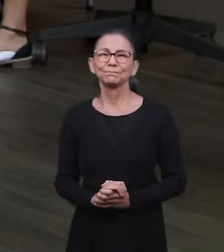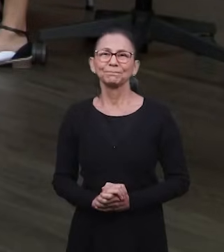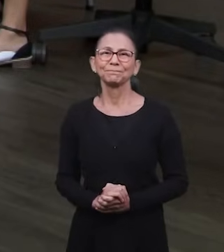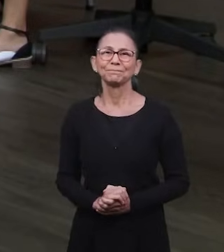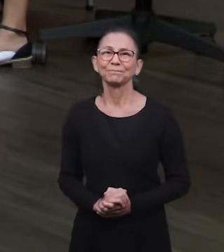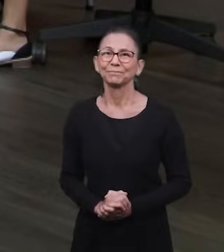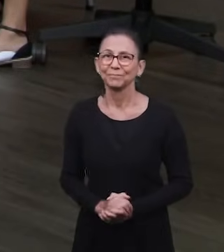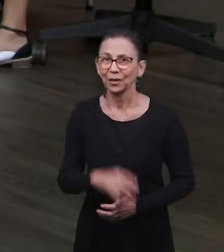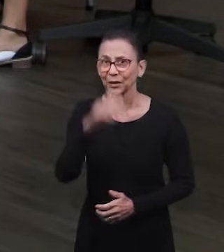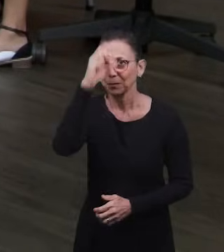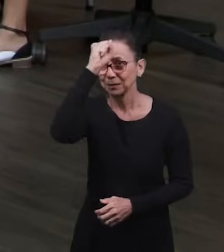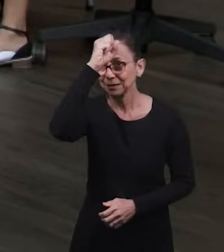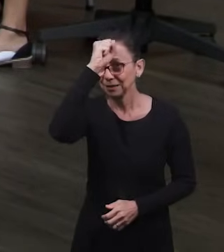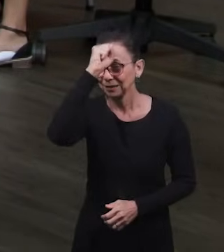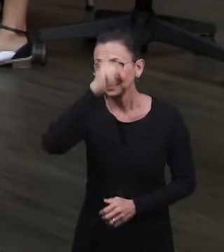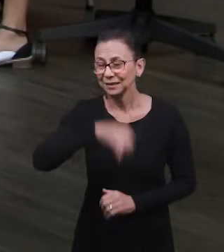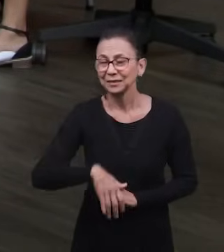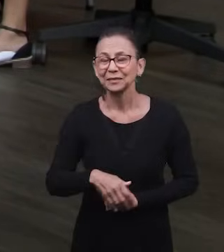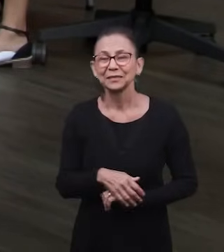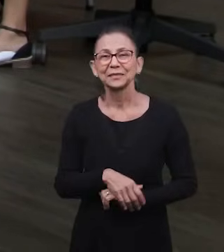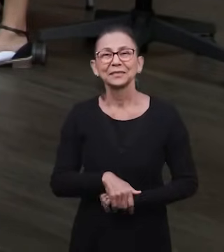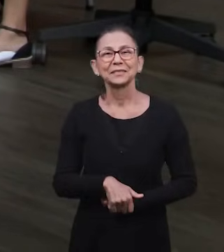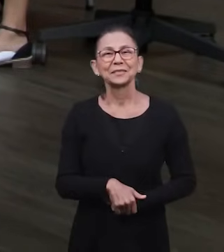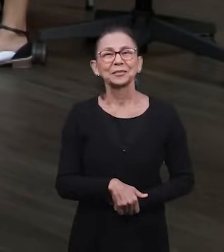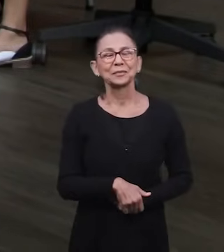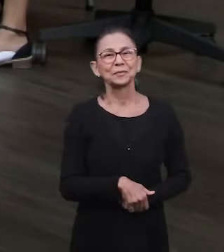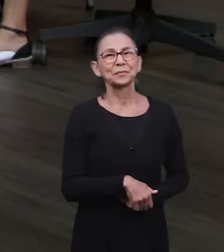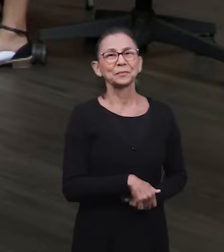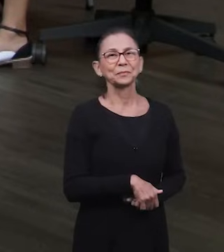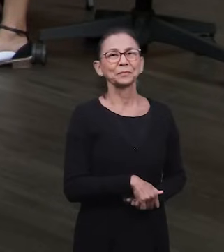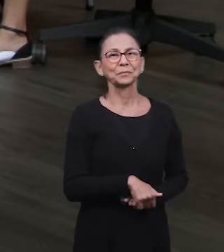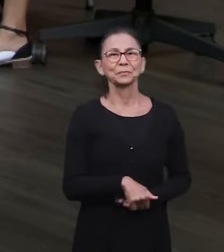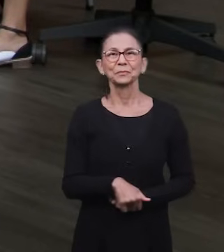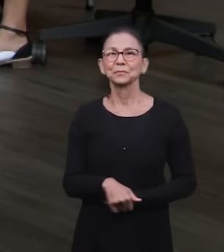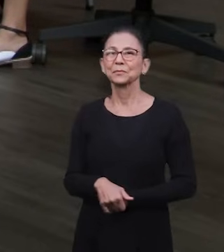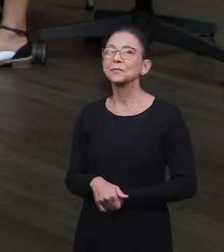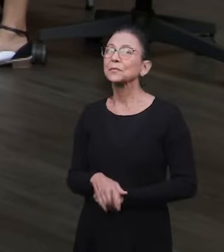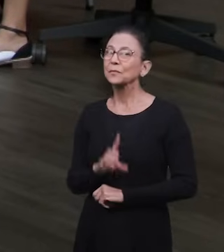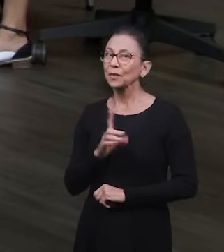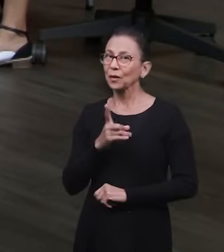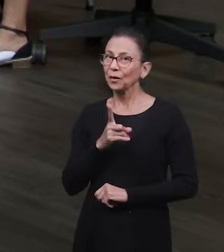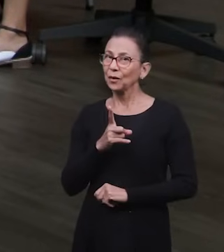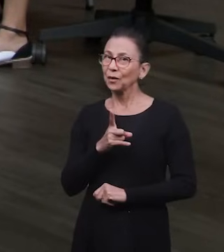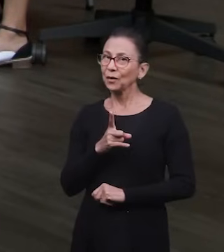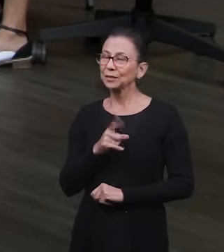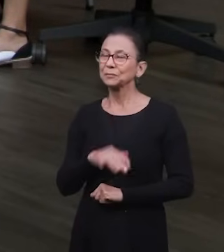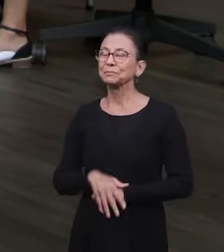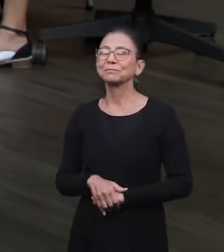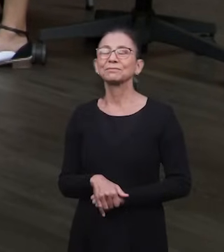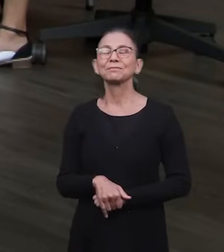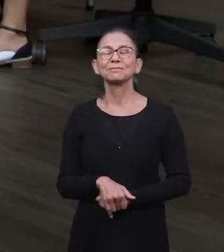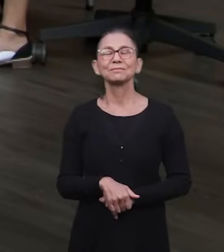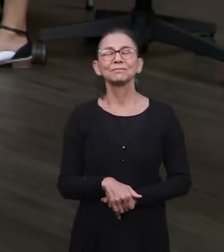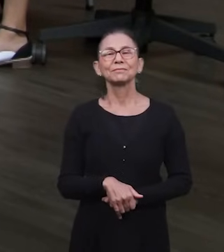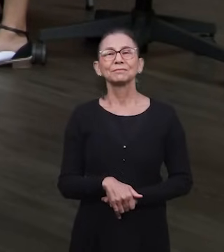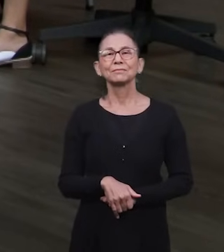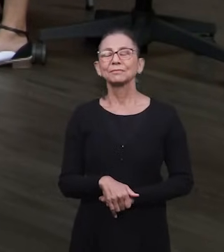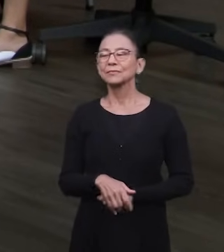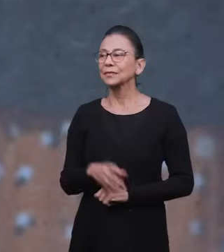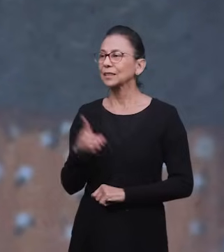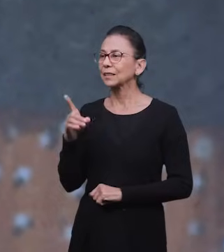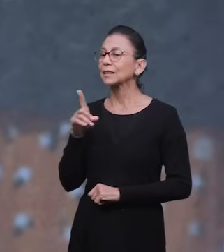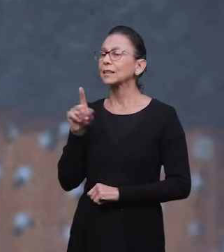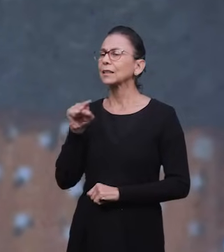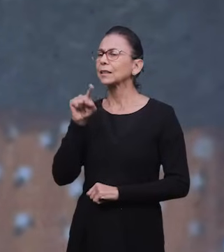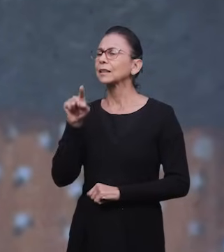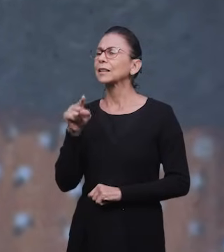Jesus. Vamos lá, aprendendo, hein? Todos nós. Os jovens estão tendo um seminário a cada encontro como esse. Andréia, quem que vai